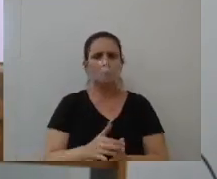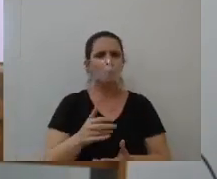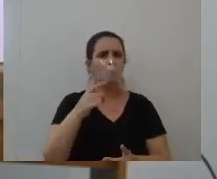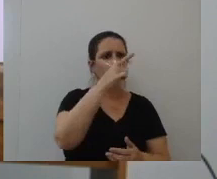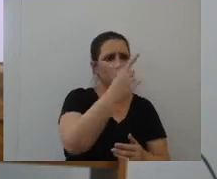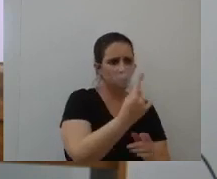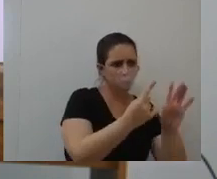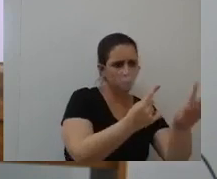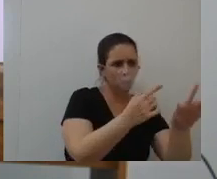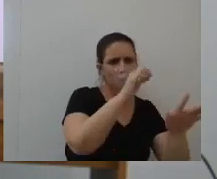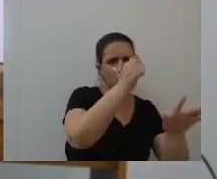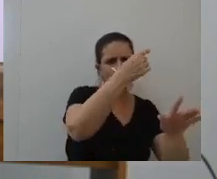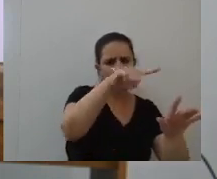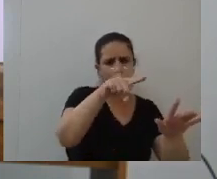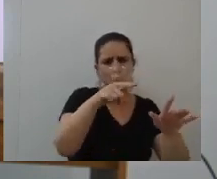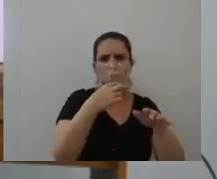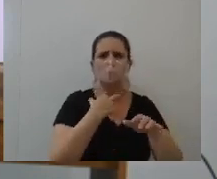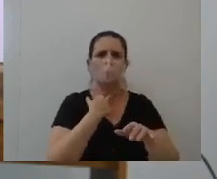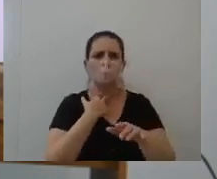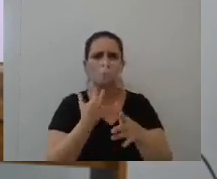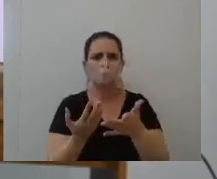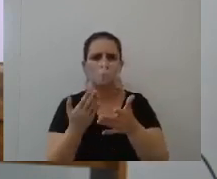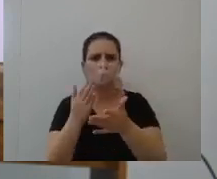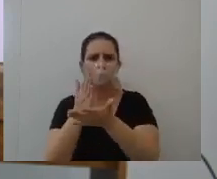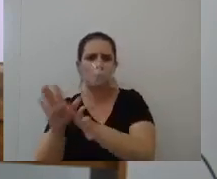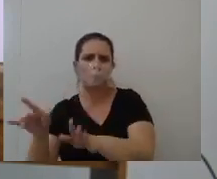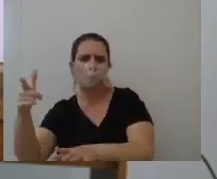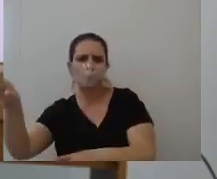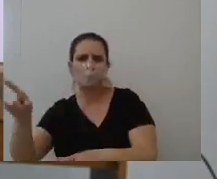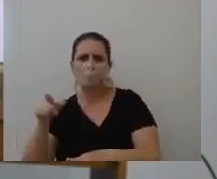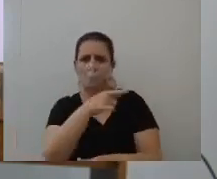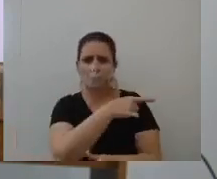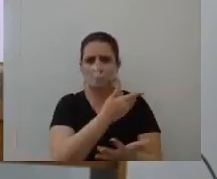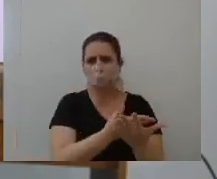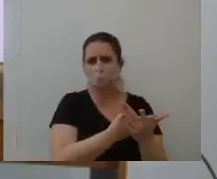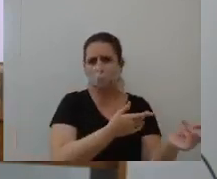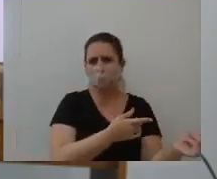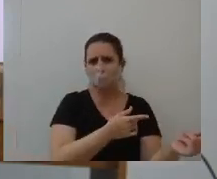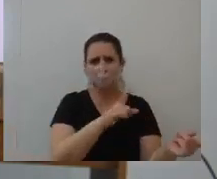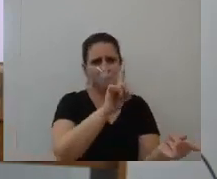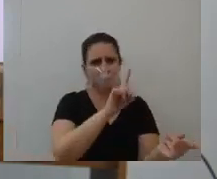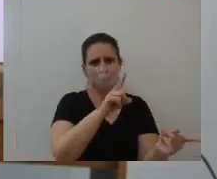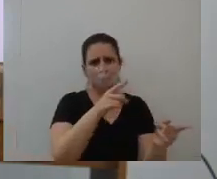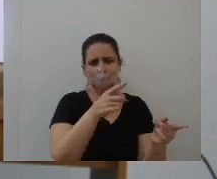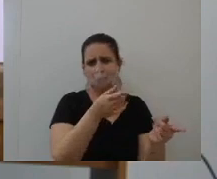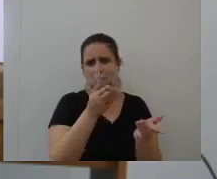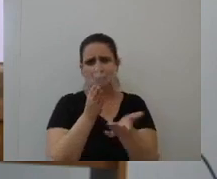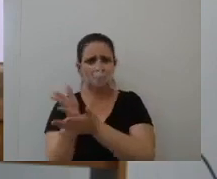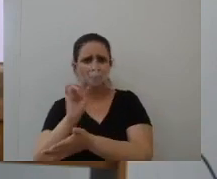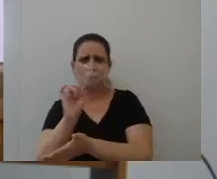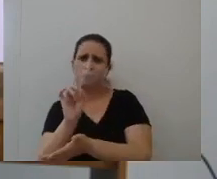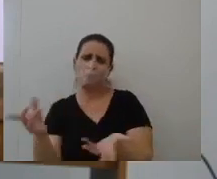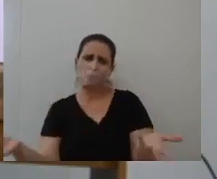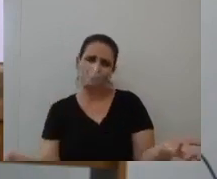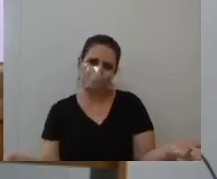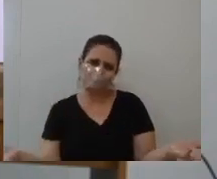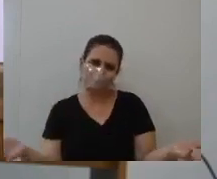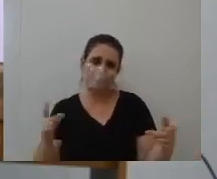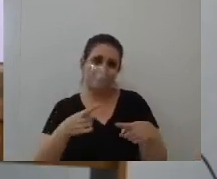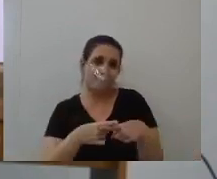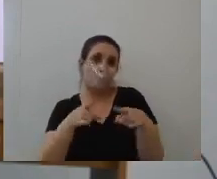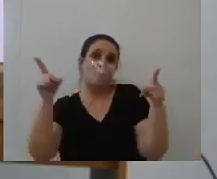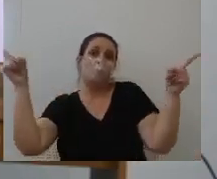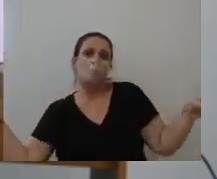poder de eliminar a outra. O fato de ele ter estudado não quer dizer que ele vai ser aprovado. Ele não foi aprovado. Então essa é a ideia